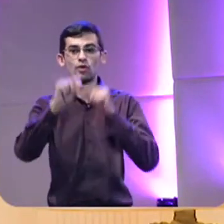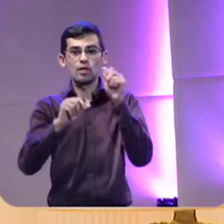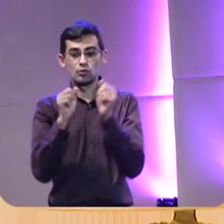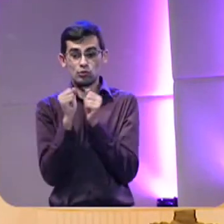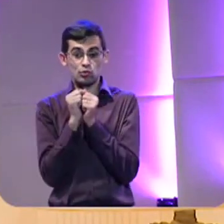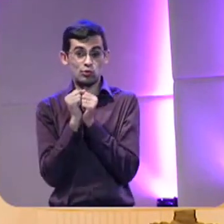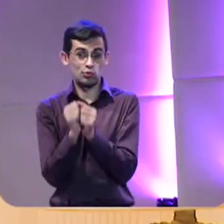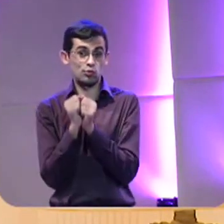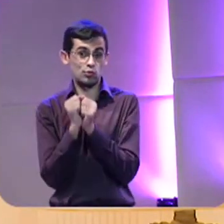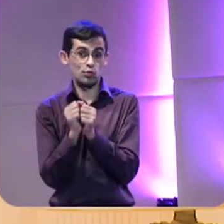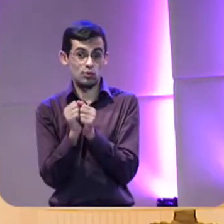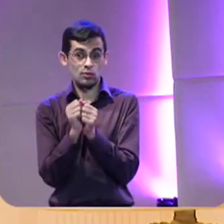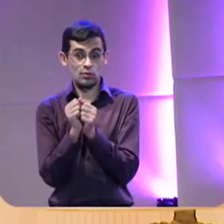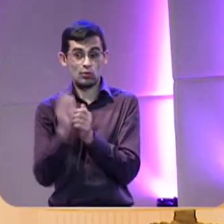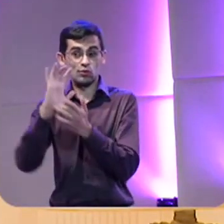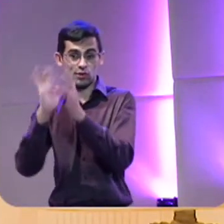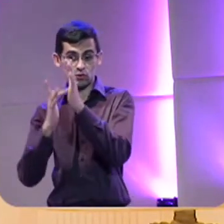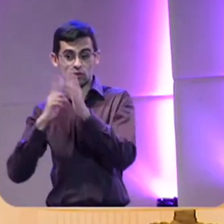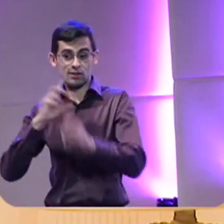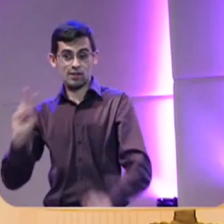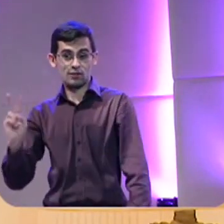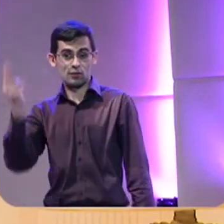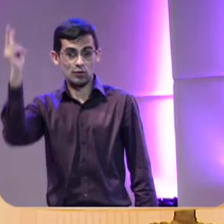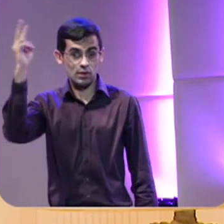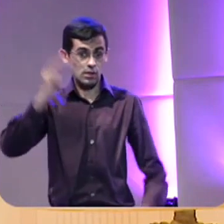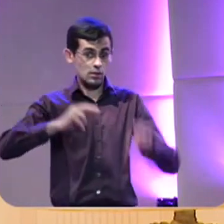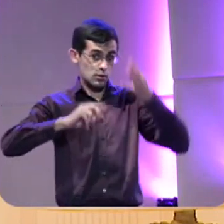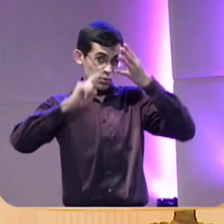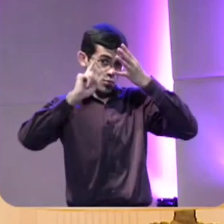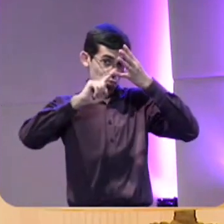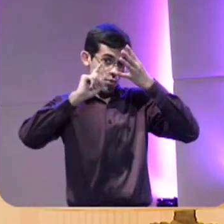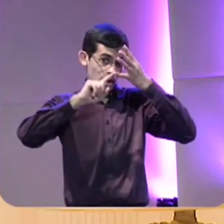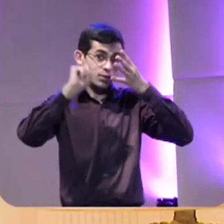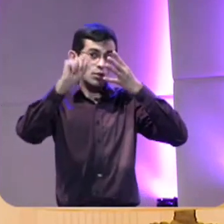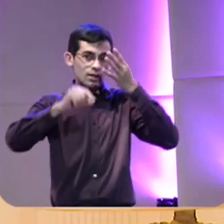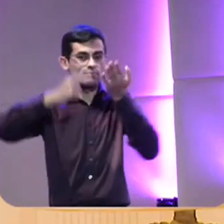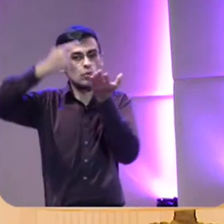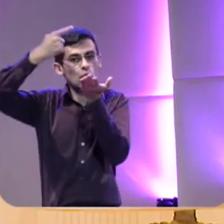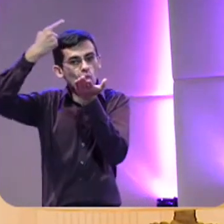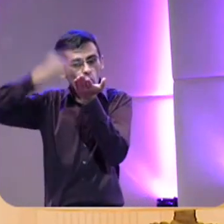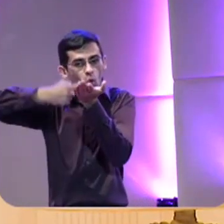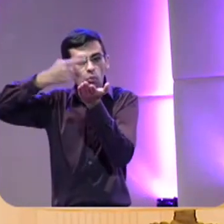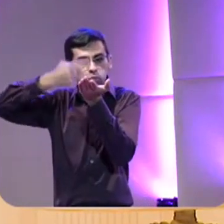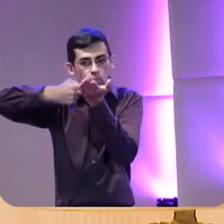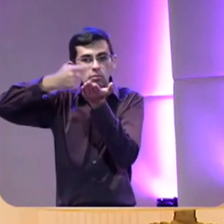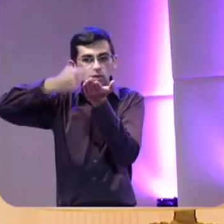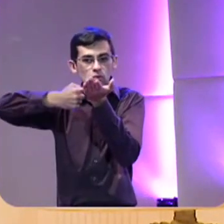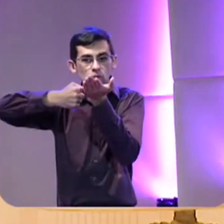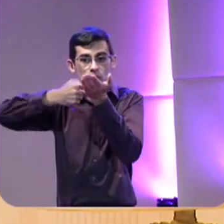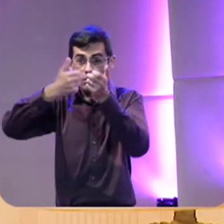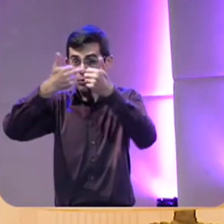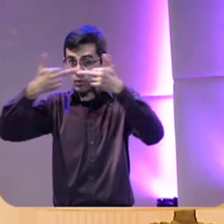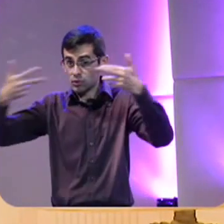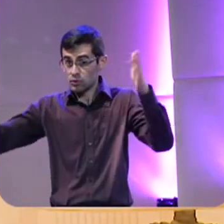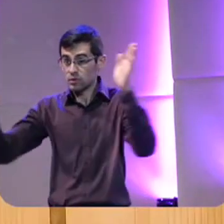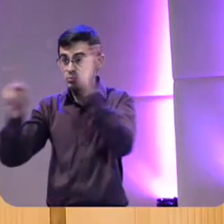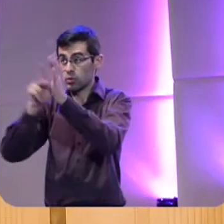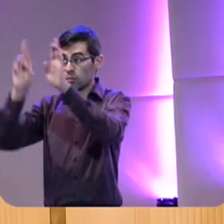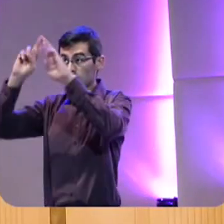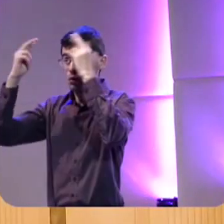lado de quem é o vitorioso. E o quarto passo é se comprometer com a essência do reino de